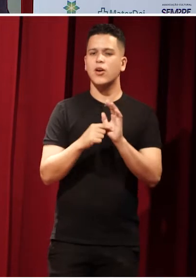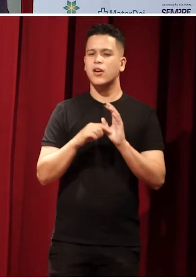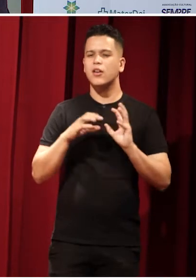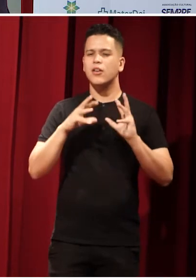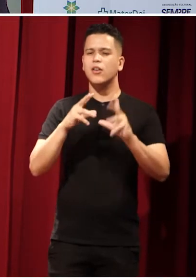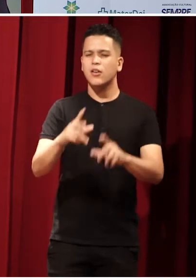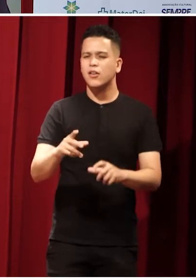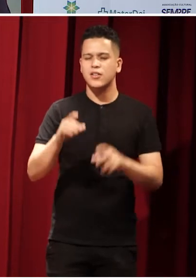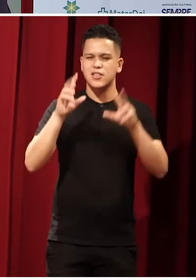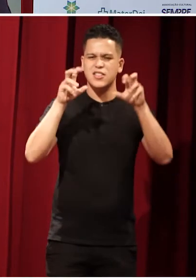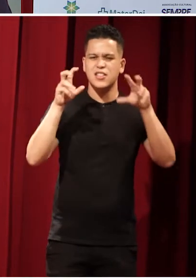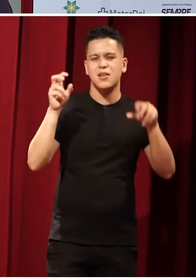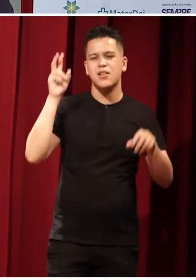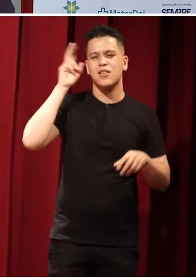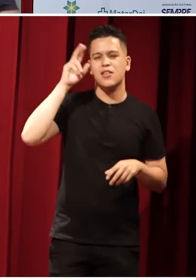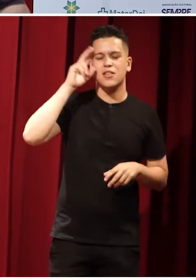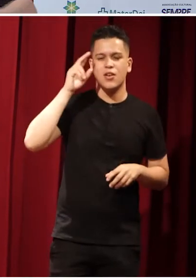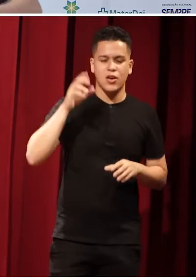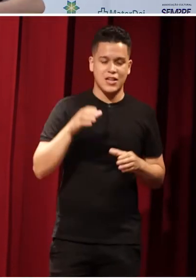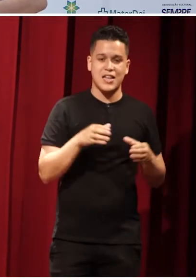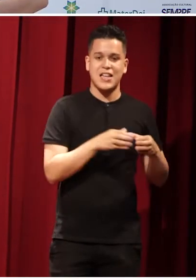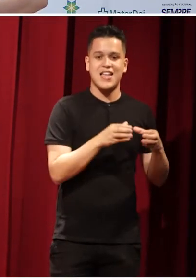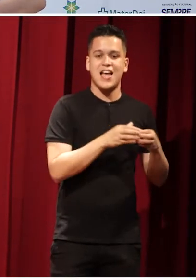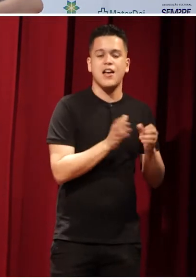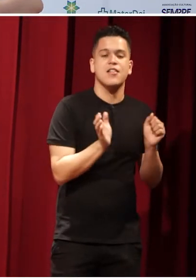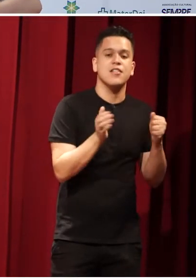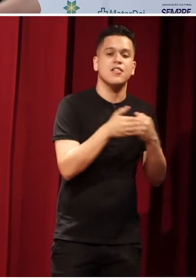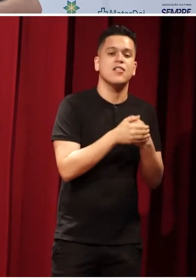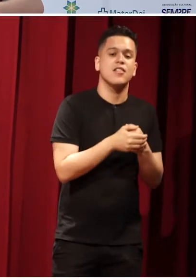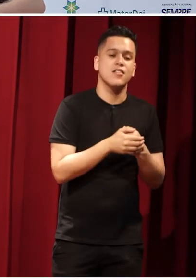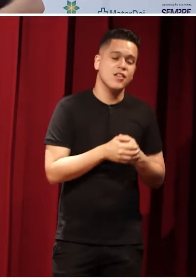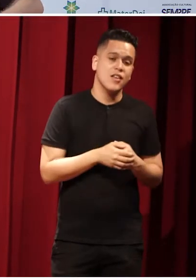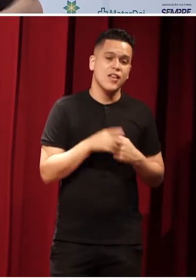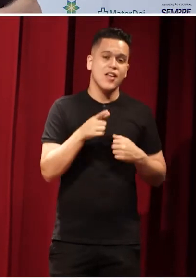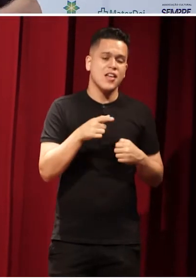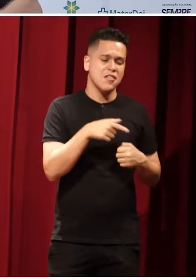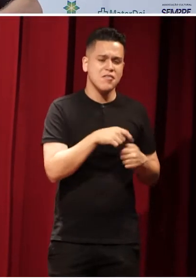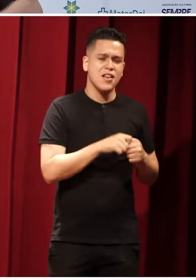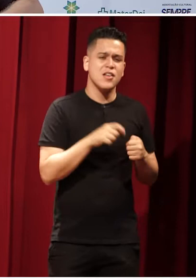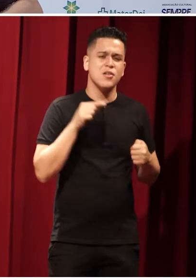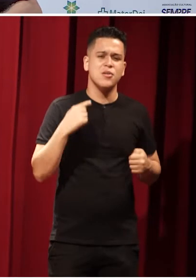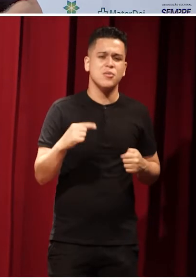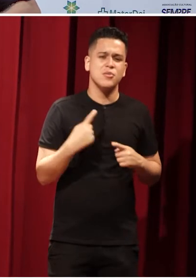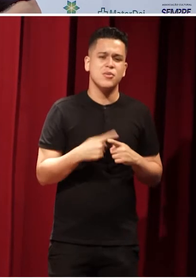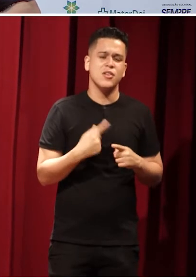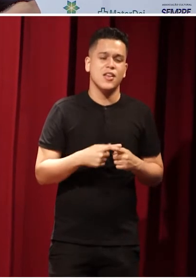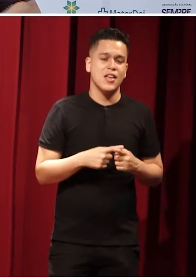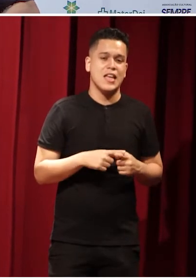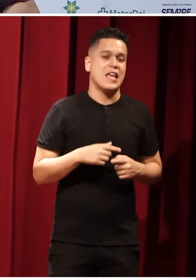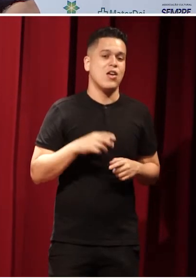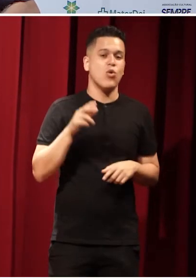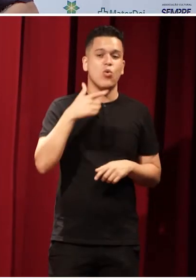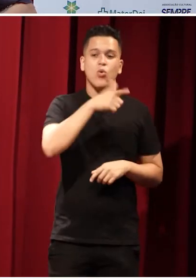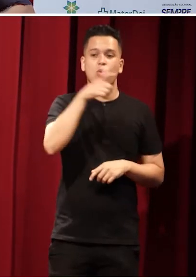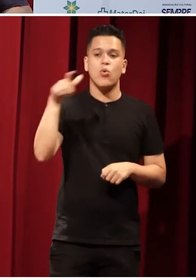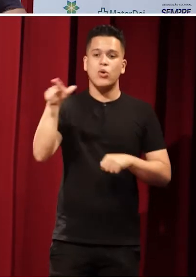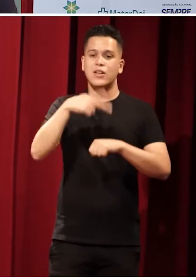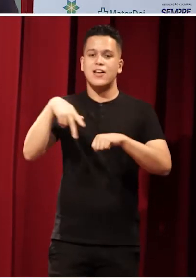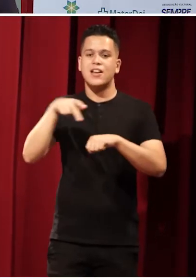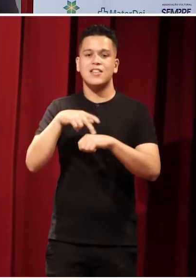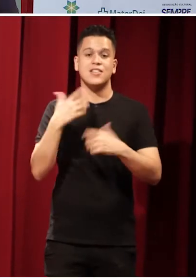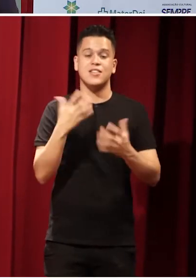é uma forma de impedir que os brasileiros possam explorar essas riquezas para que